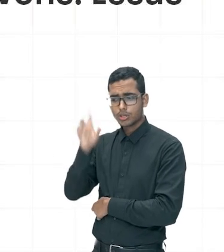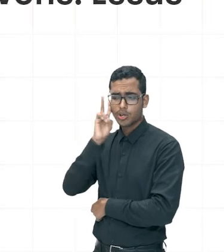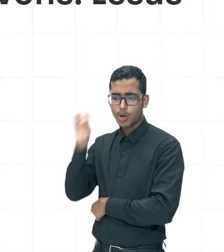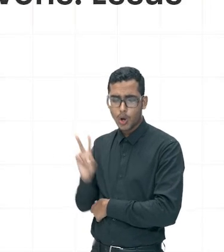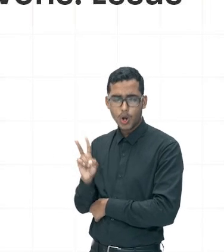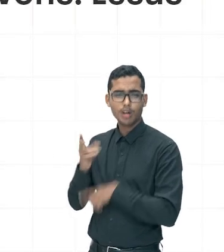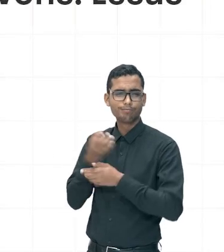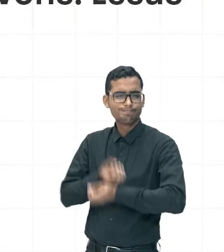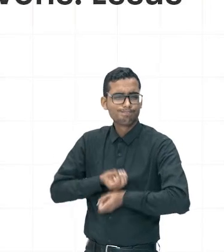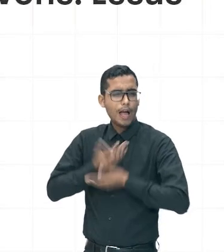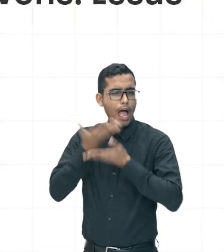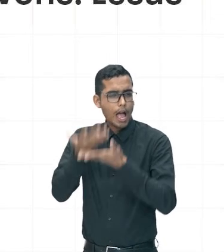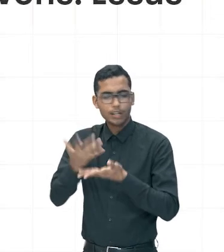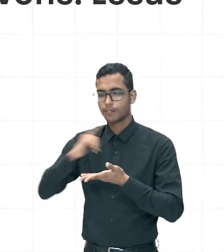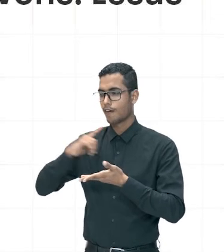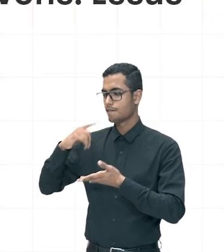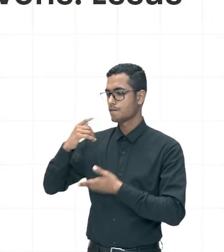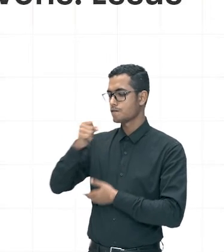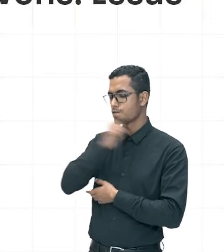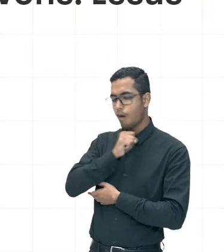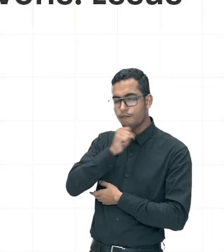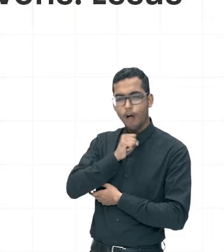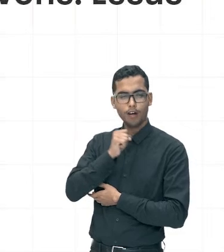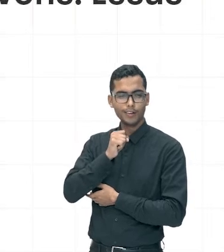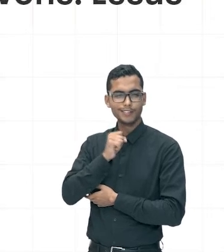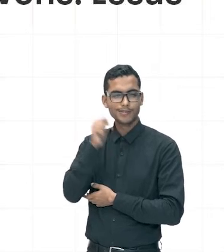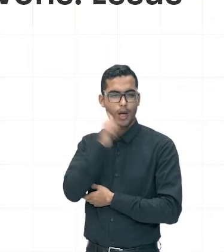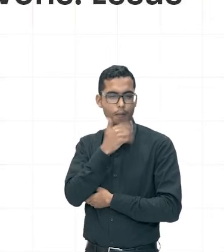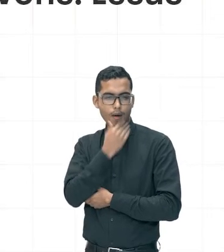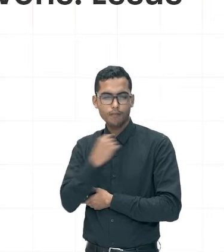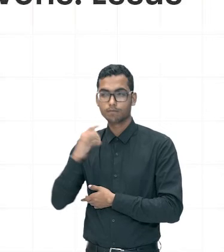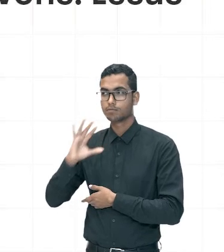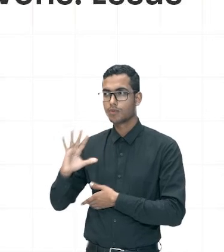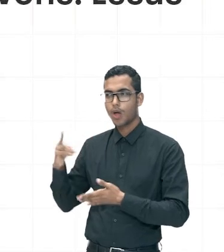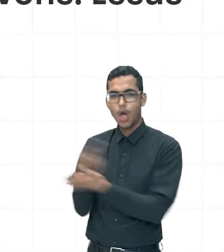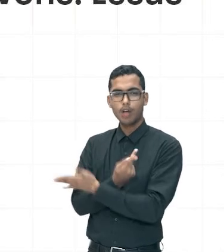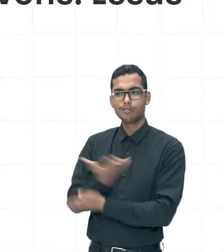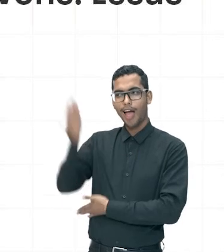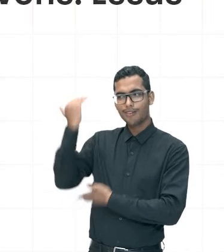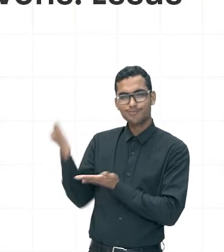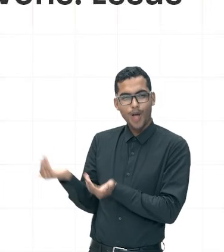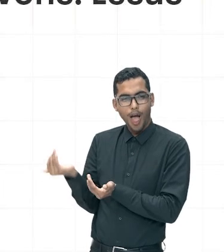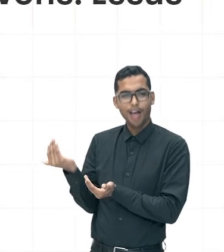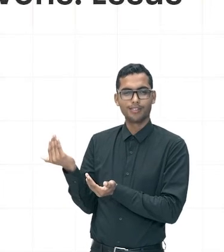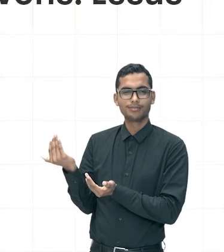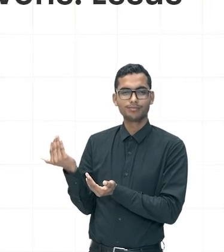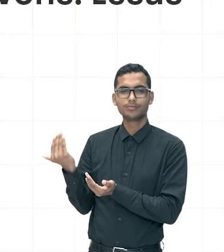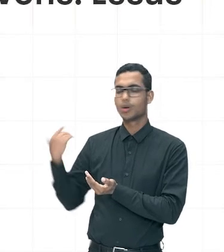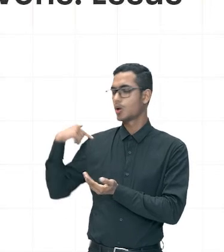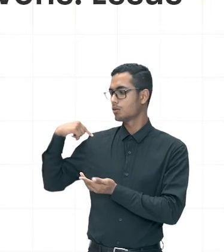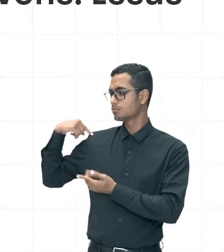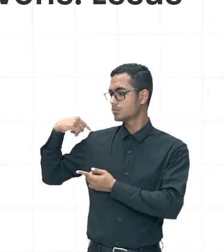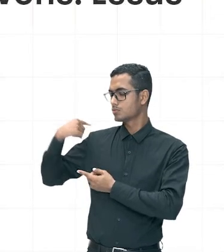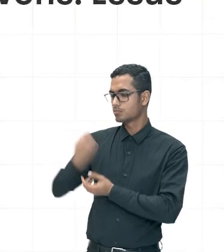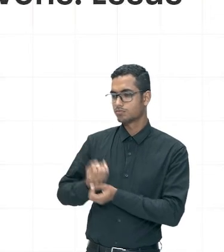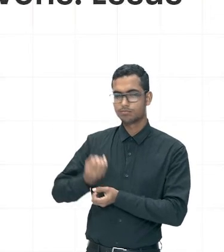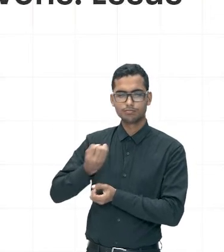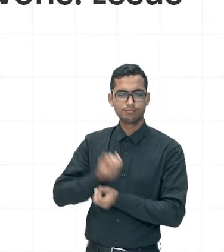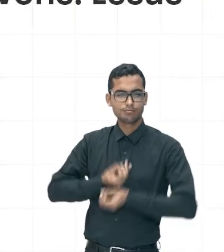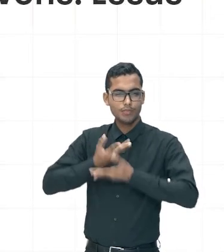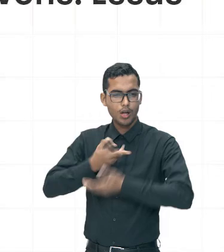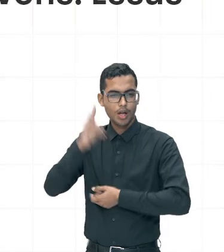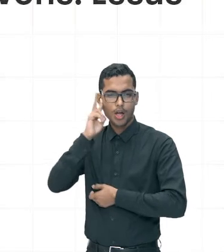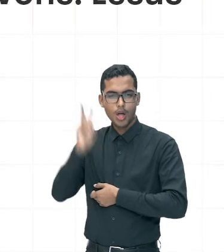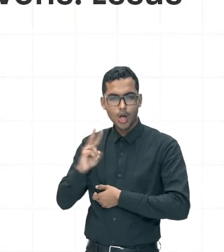como quando seus avós contam sobre coisas que aconteceram quando eram jovens, e essas histórias são como lembranças